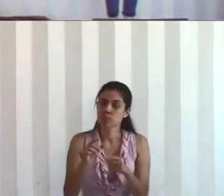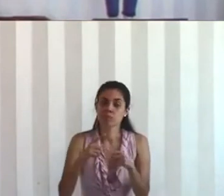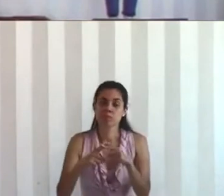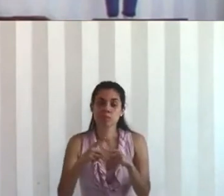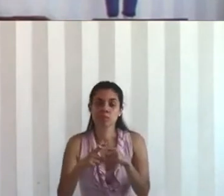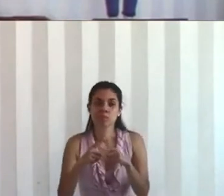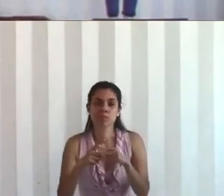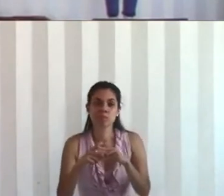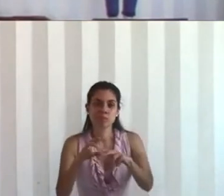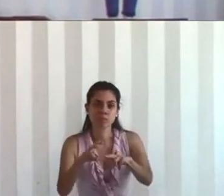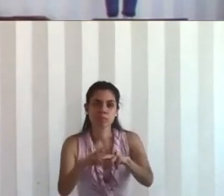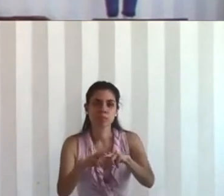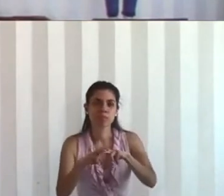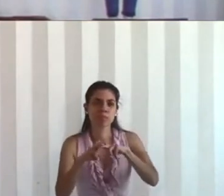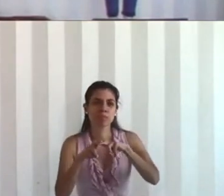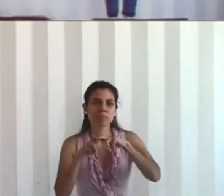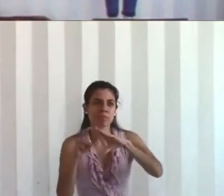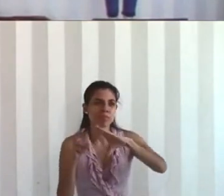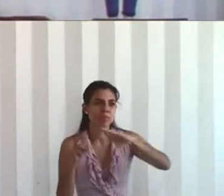Porque dele, por